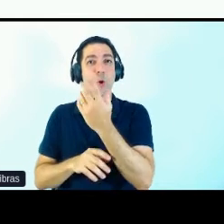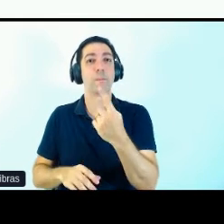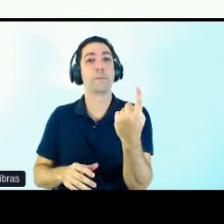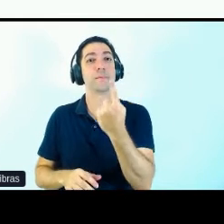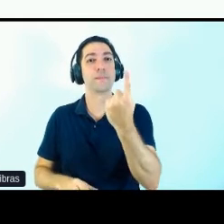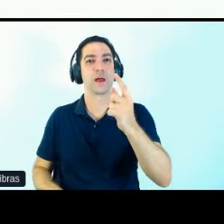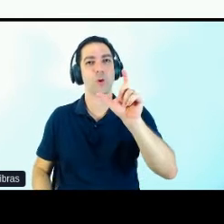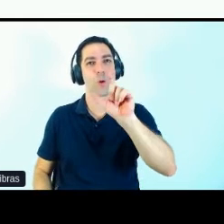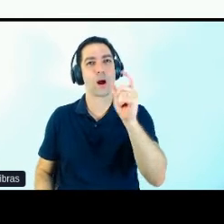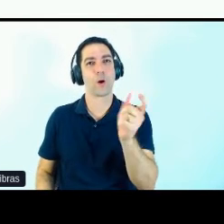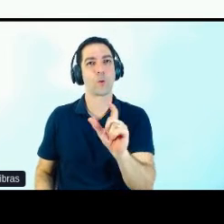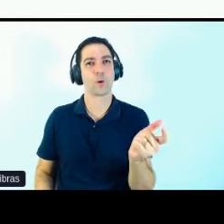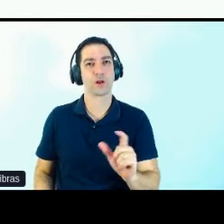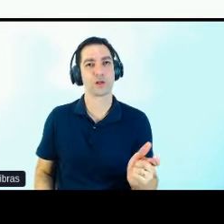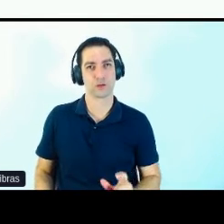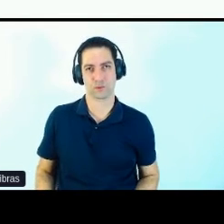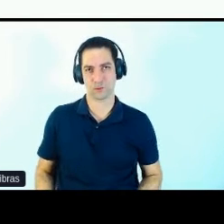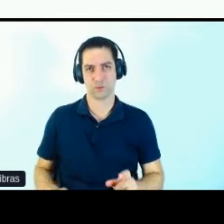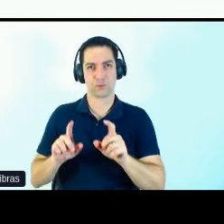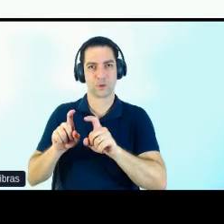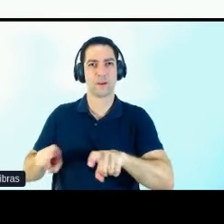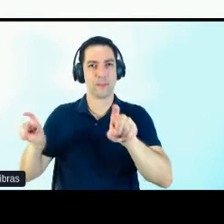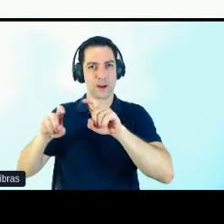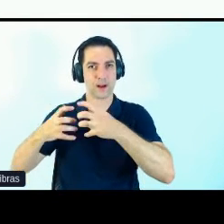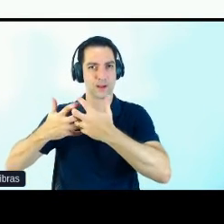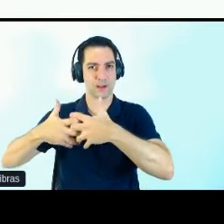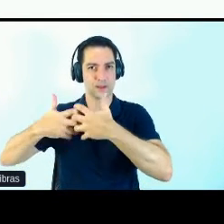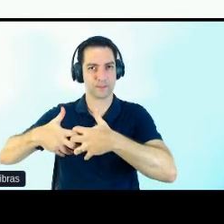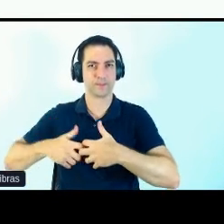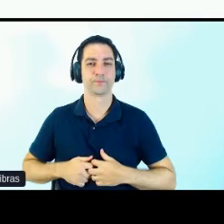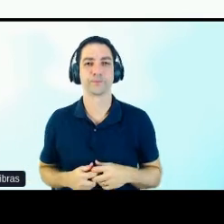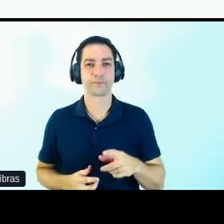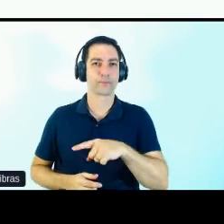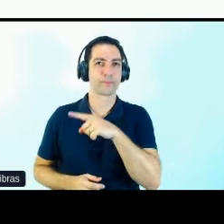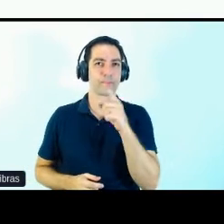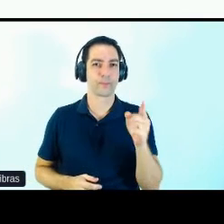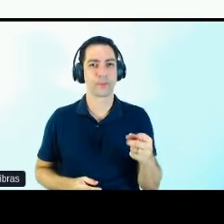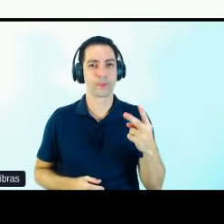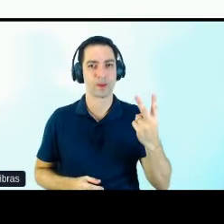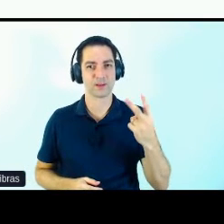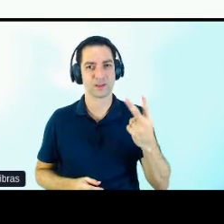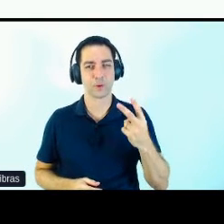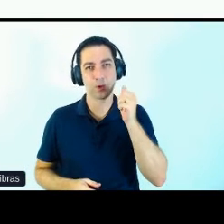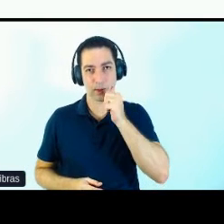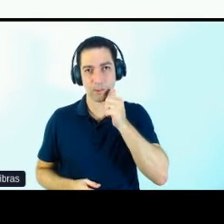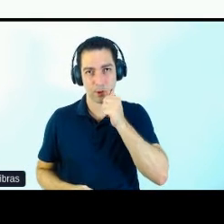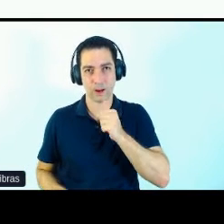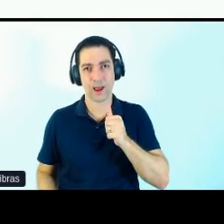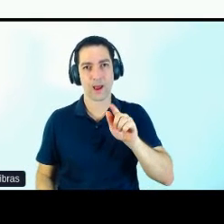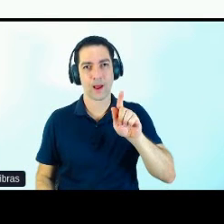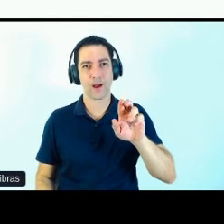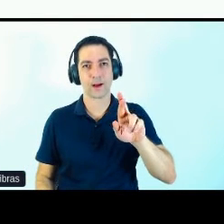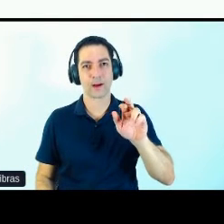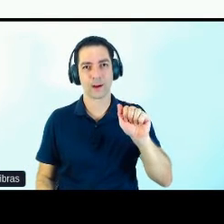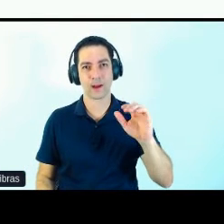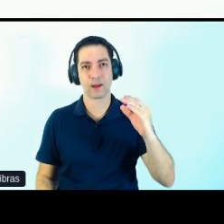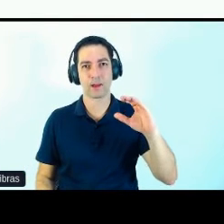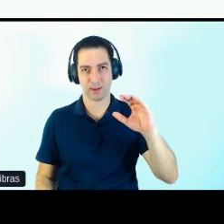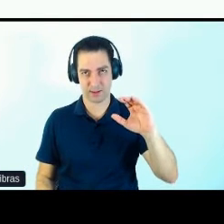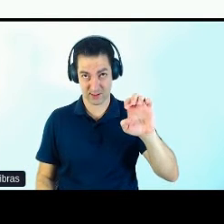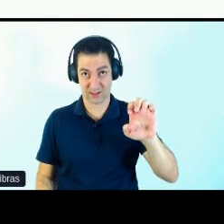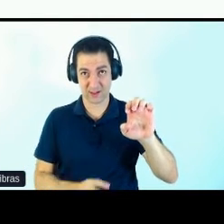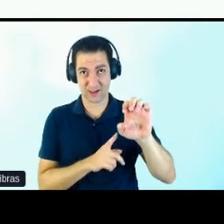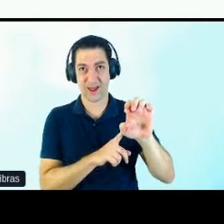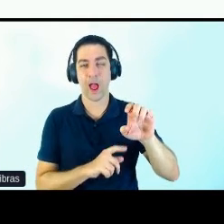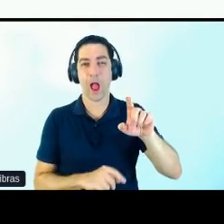em destaque aqui é a Grace Hopper. Ela é considerada a mãe do COBOL e também quem inventou o primeiro compilador para uma